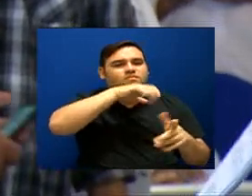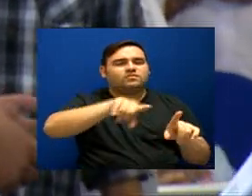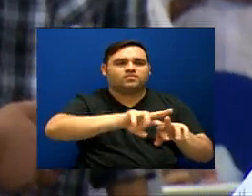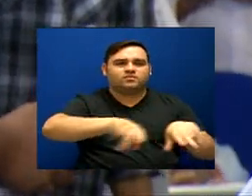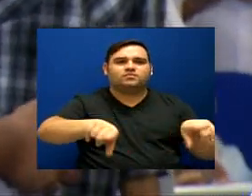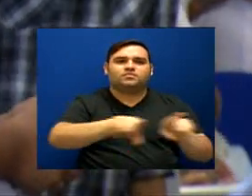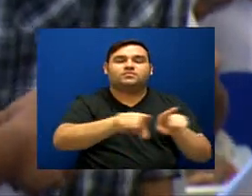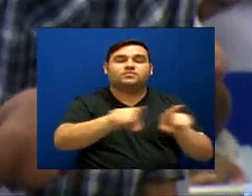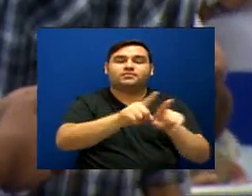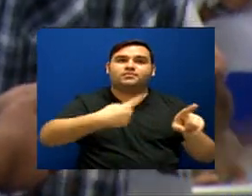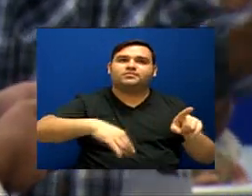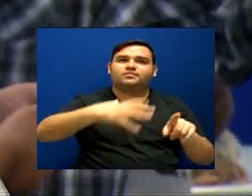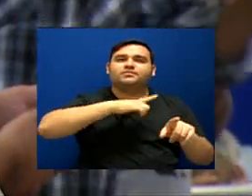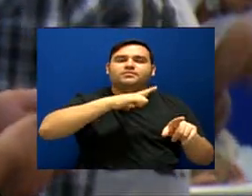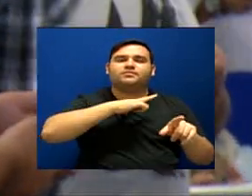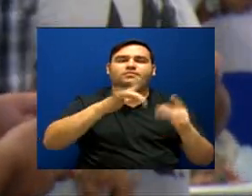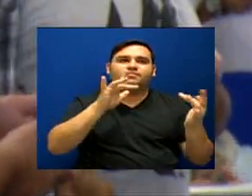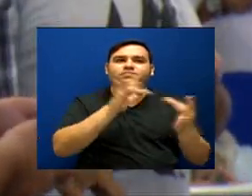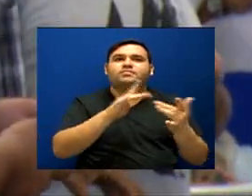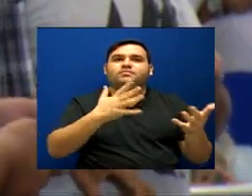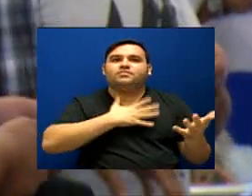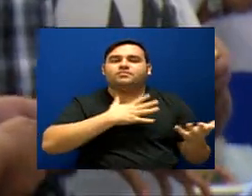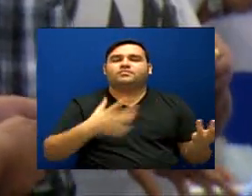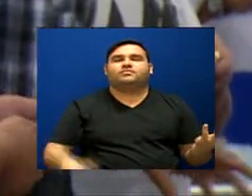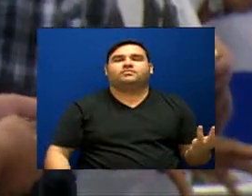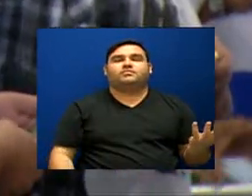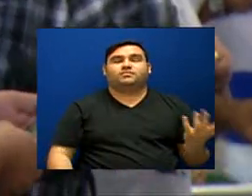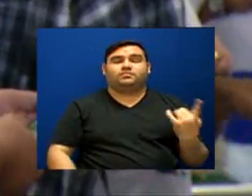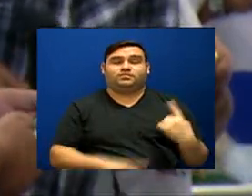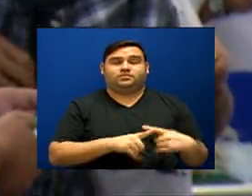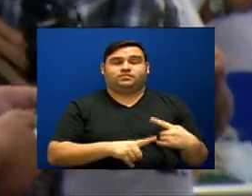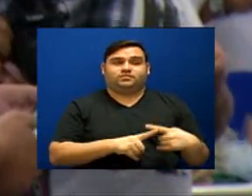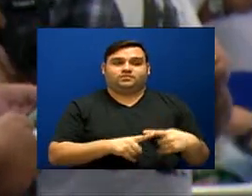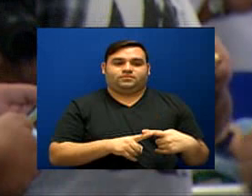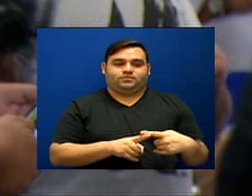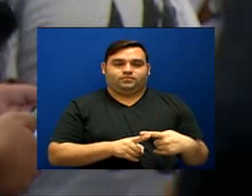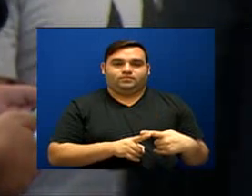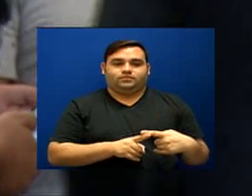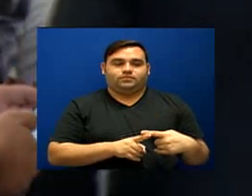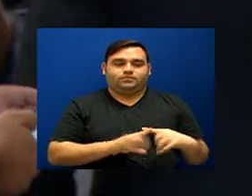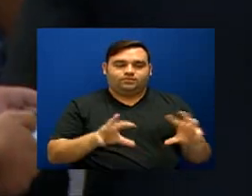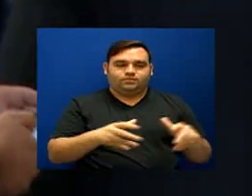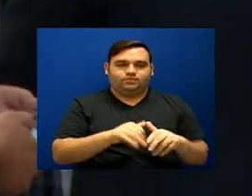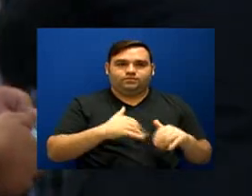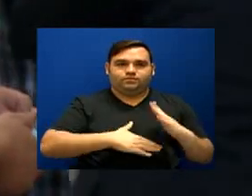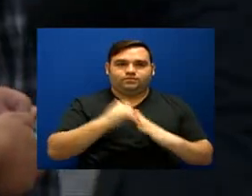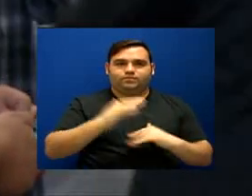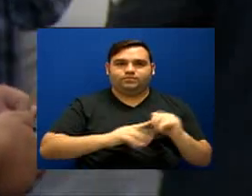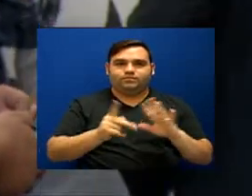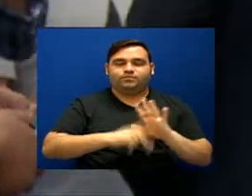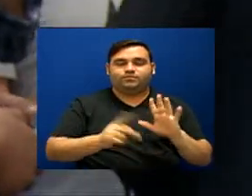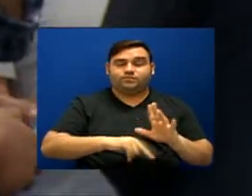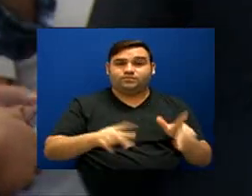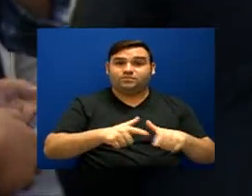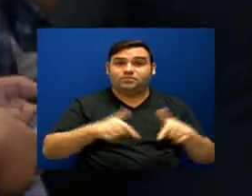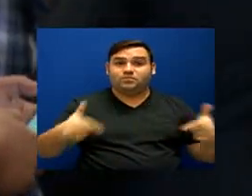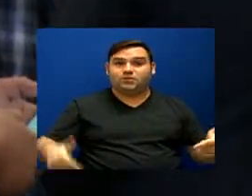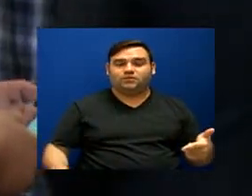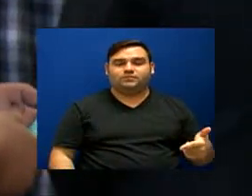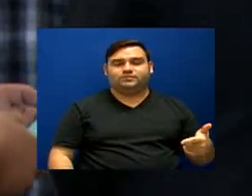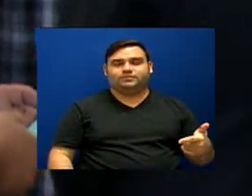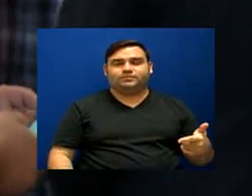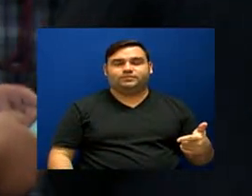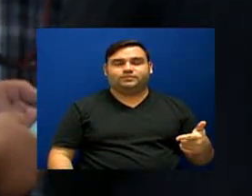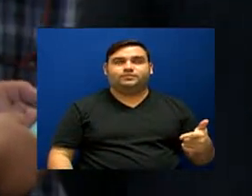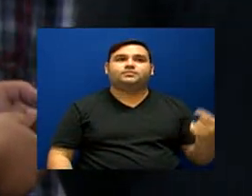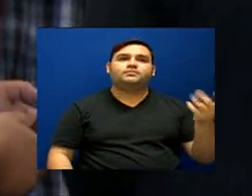nós temos uma afinidade com relação a essa questão, inclusive, apesar de que a ação do projeto ela é muito mais ampla aqui para a cidade de Sorocaba,